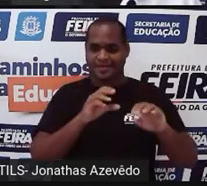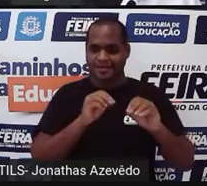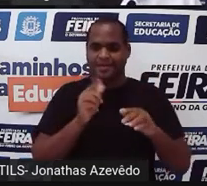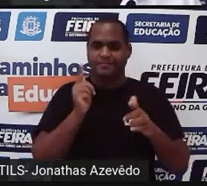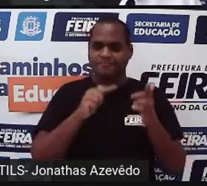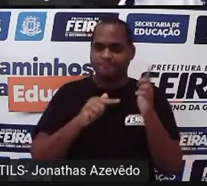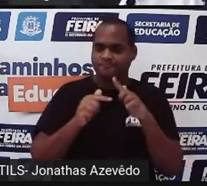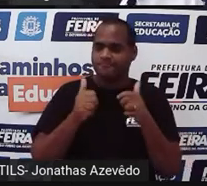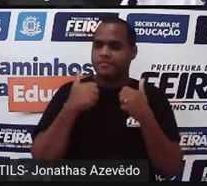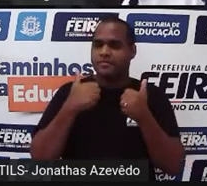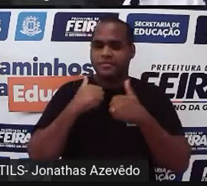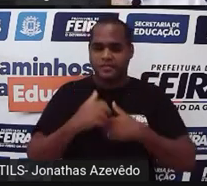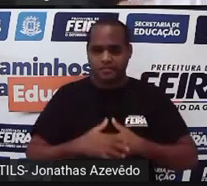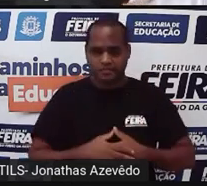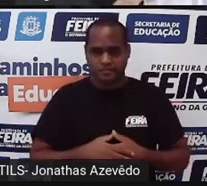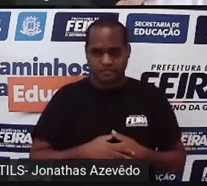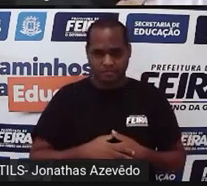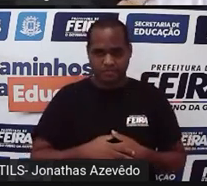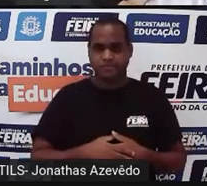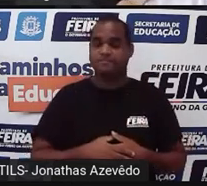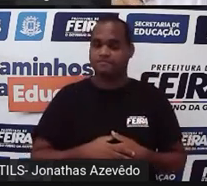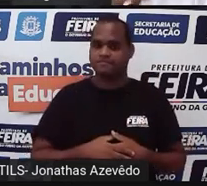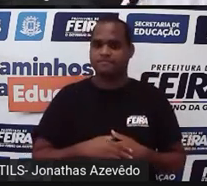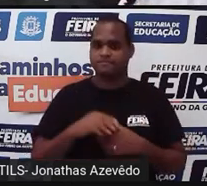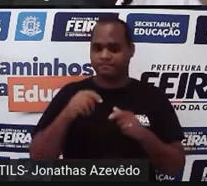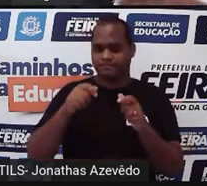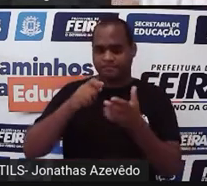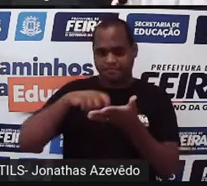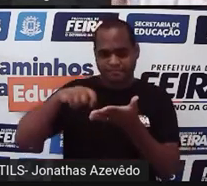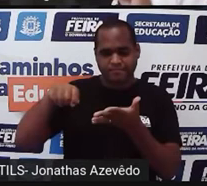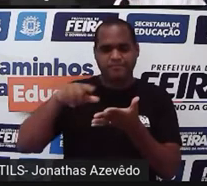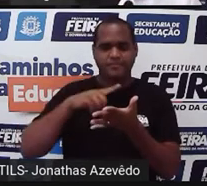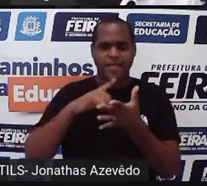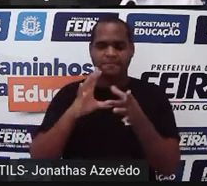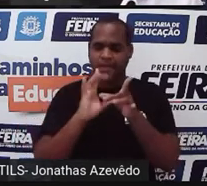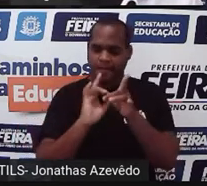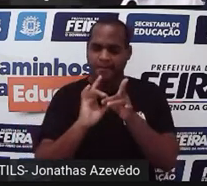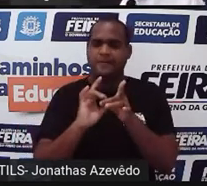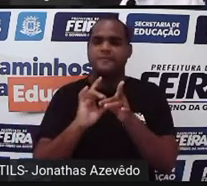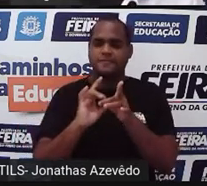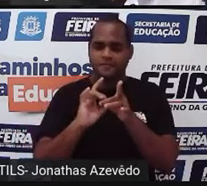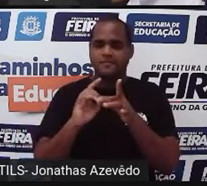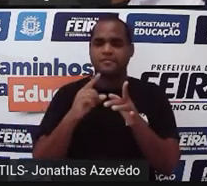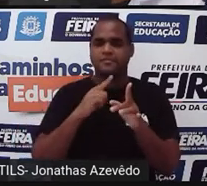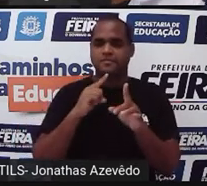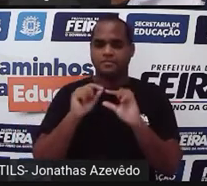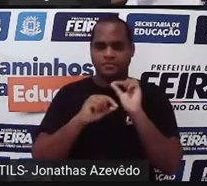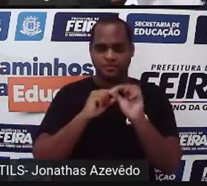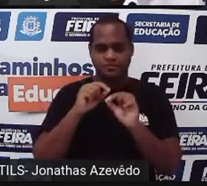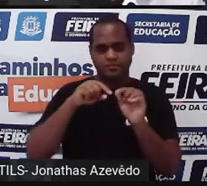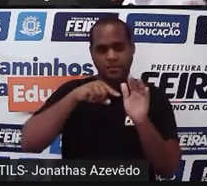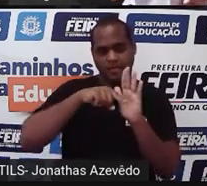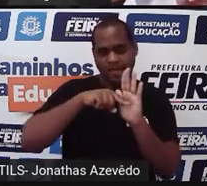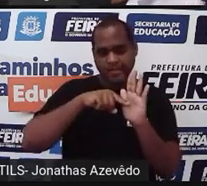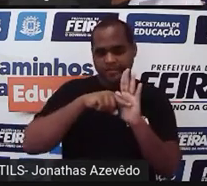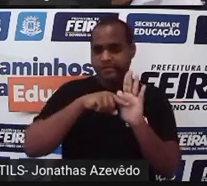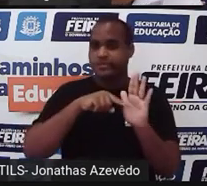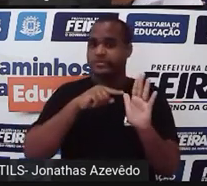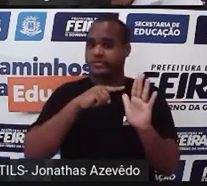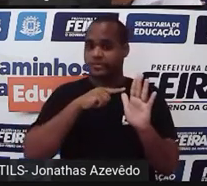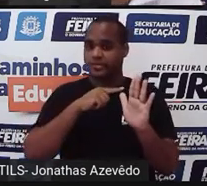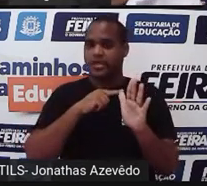tá bom? Então, aquelas anotações têm a ver com essa situação aqui, ó. Uma pesquisa